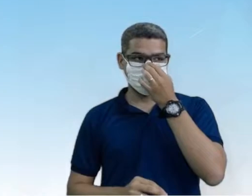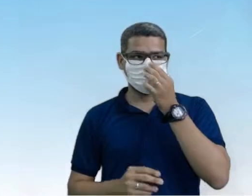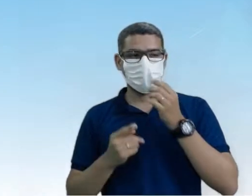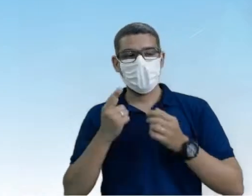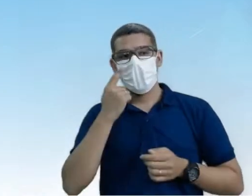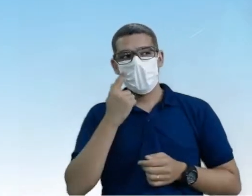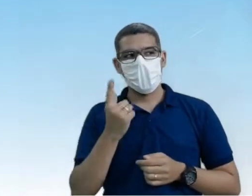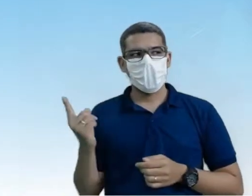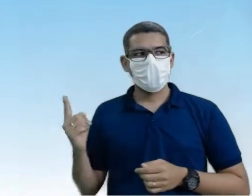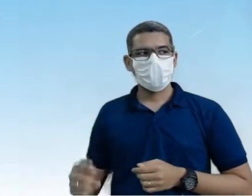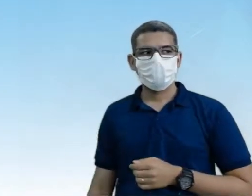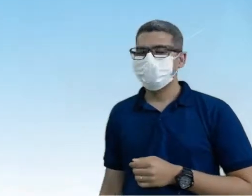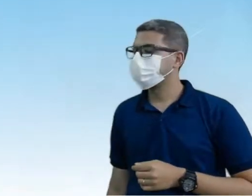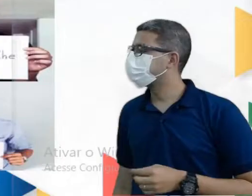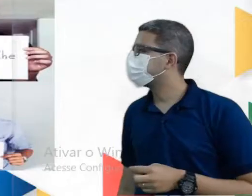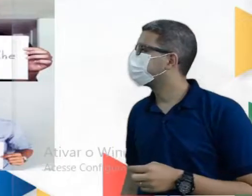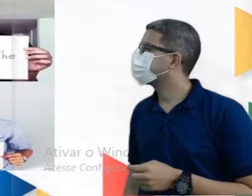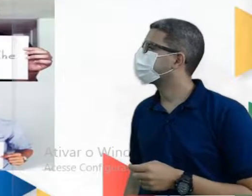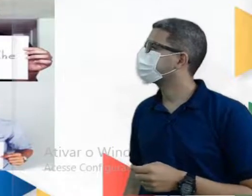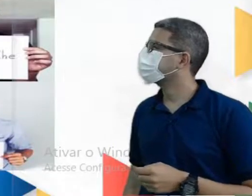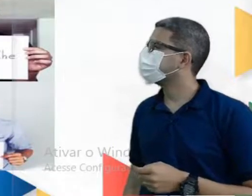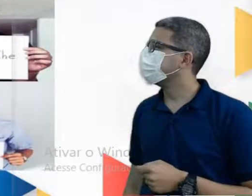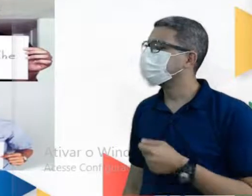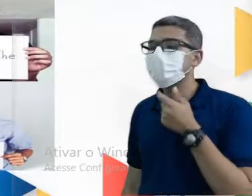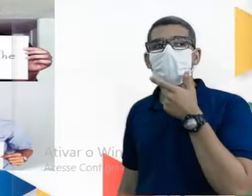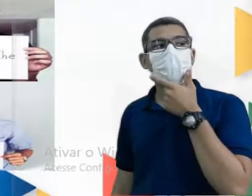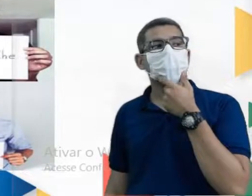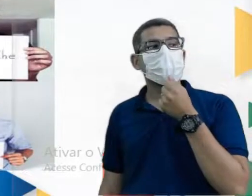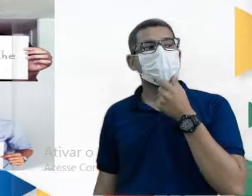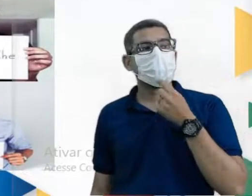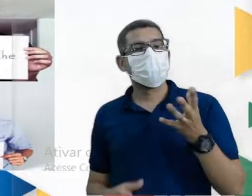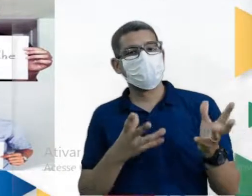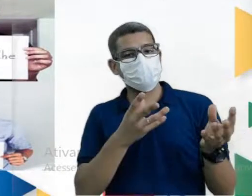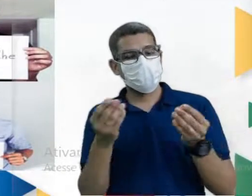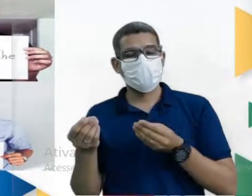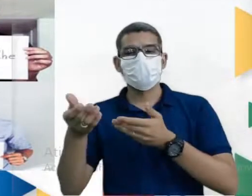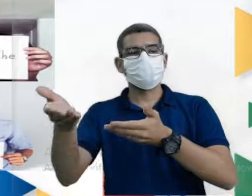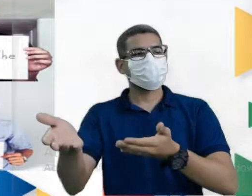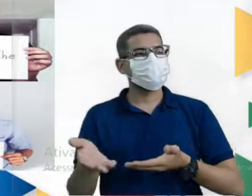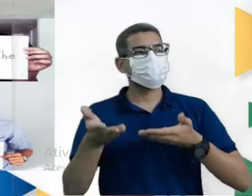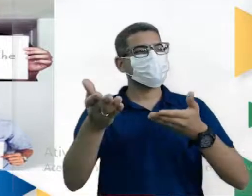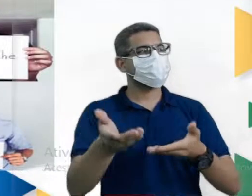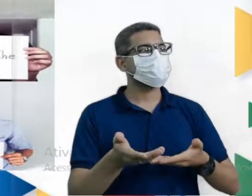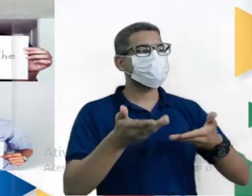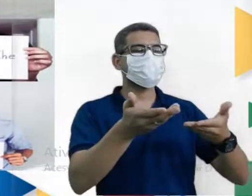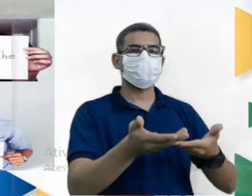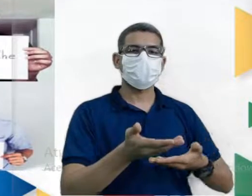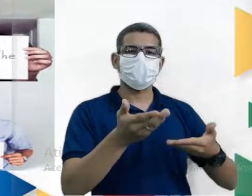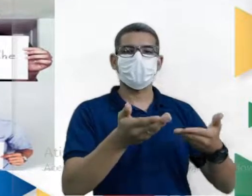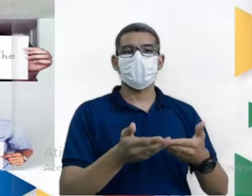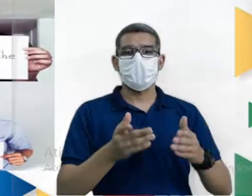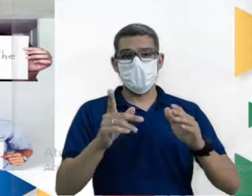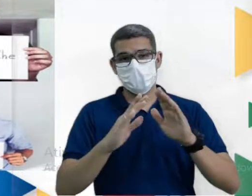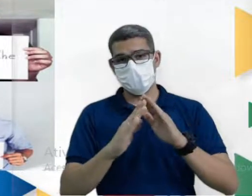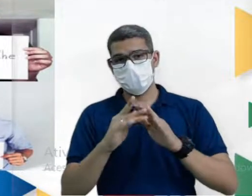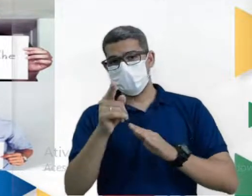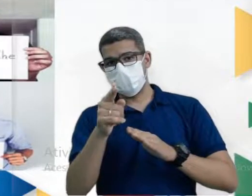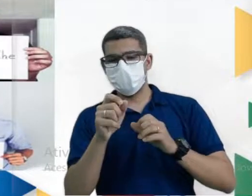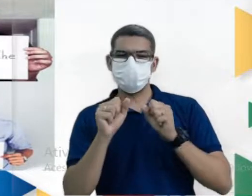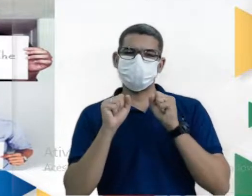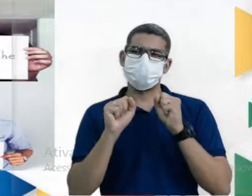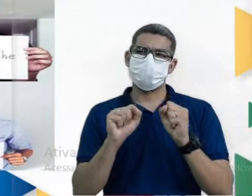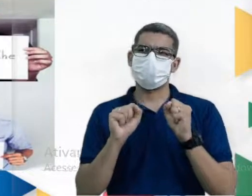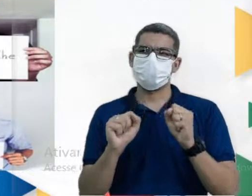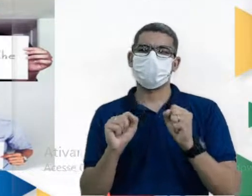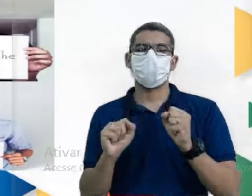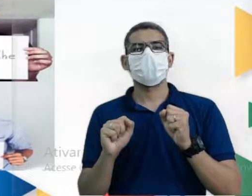esse aí é um exemplo da convocação de muitos homens. Se você quiser fazer aí em casa também, você pode. Tem vários